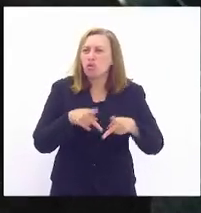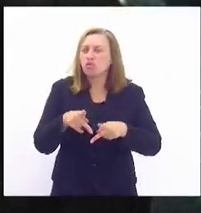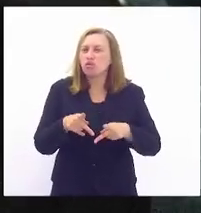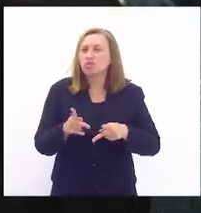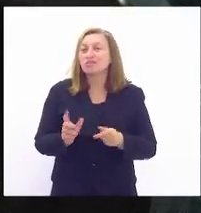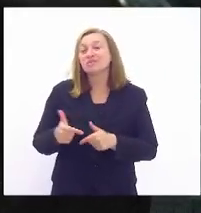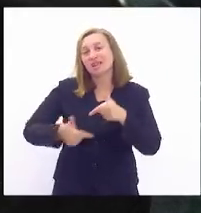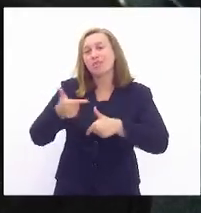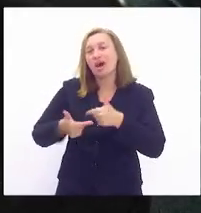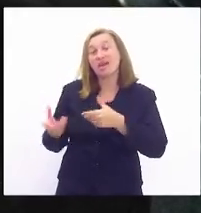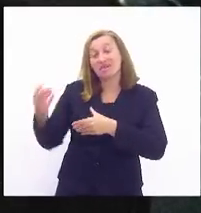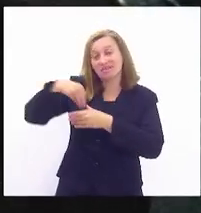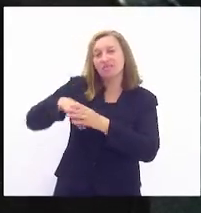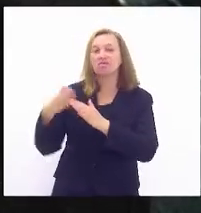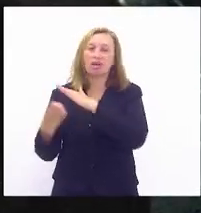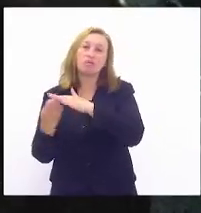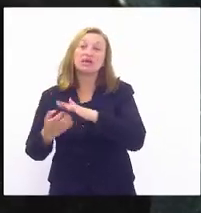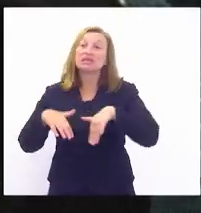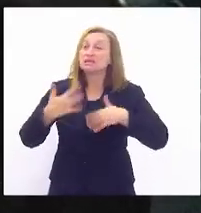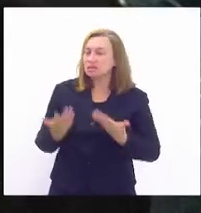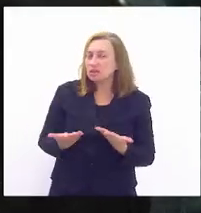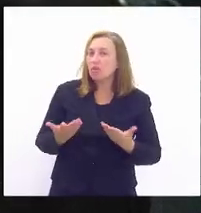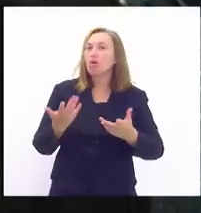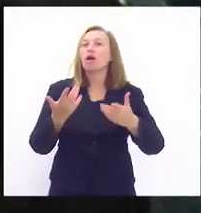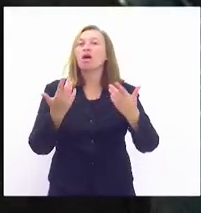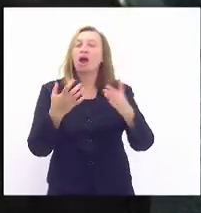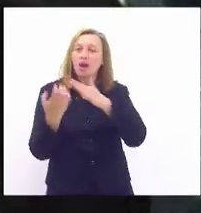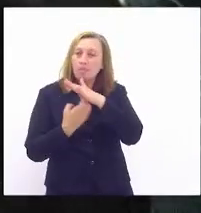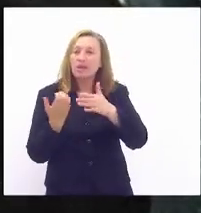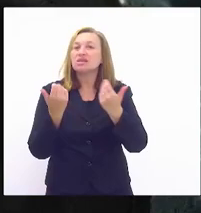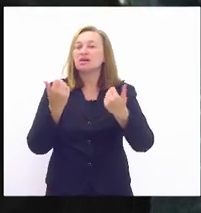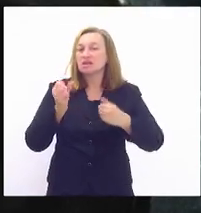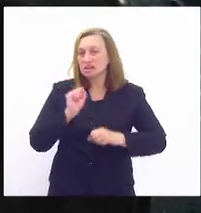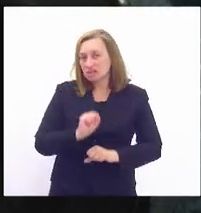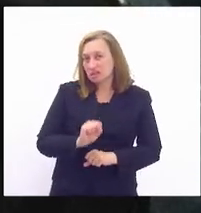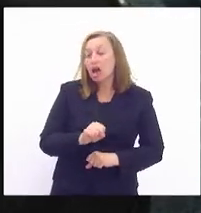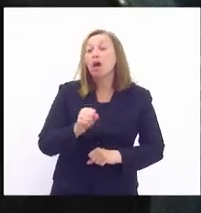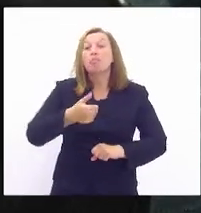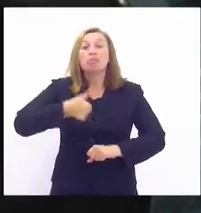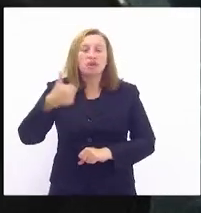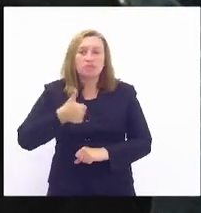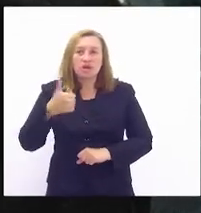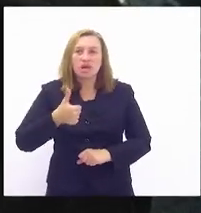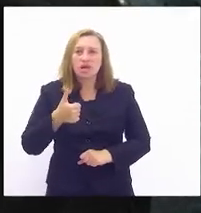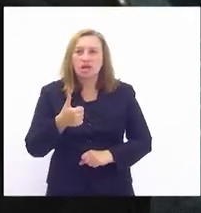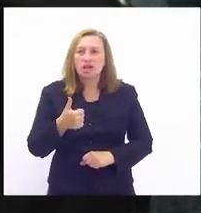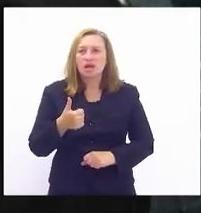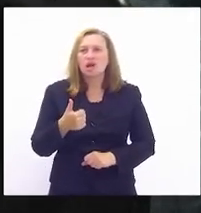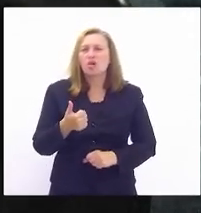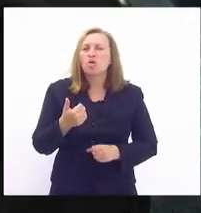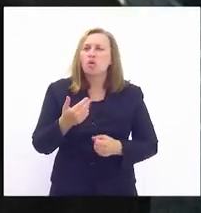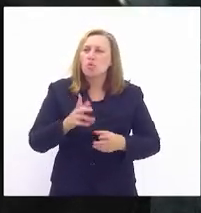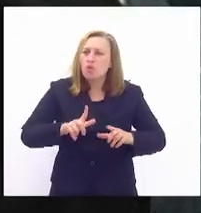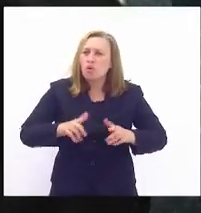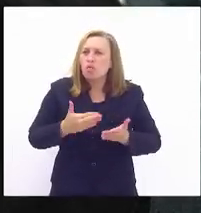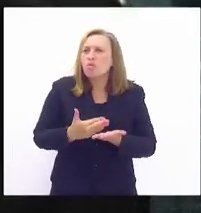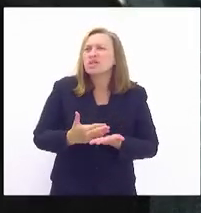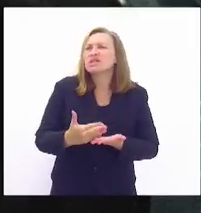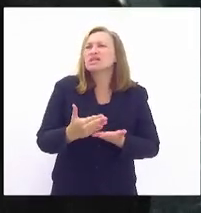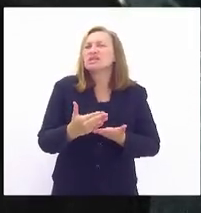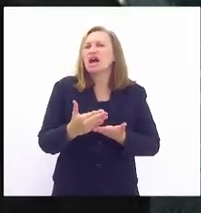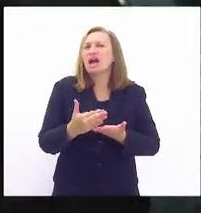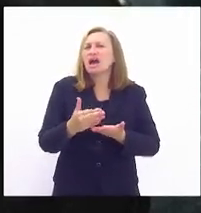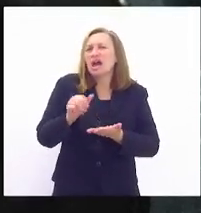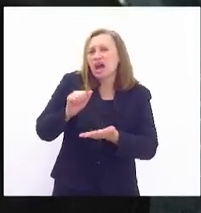empregada dentro da empresa. Então, eu penso assim, eu acho que, em primeiro lugar, vamos começar a aplicar umas